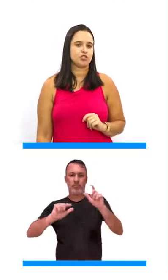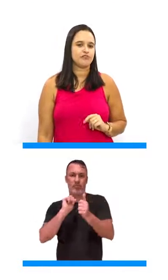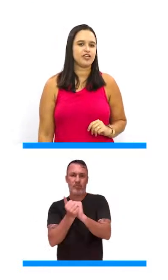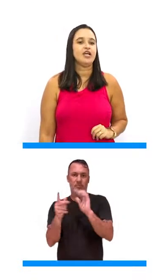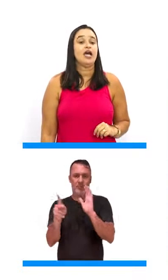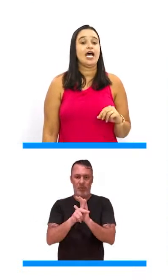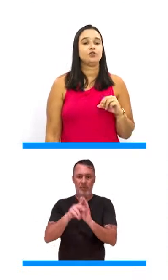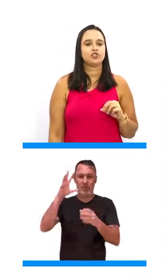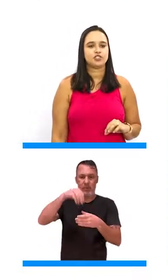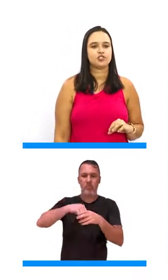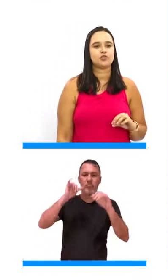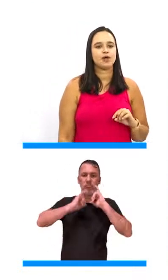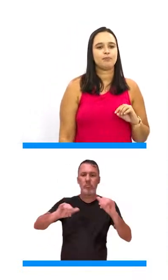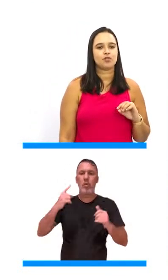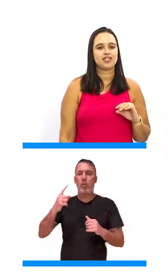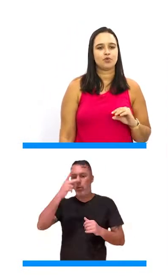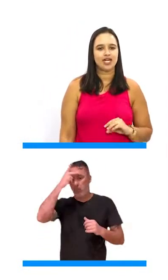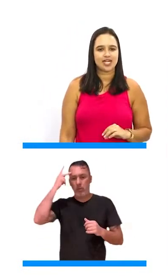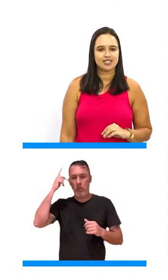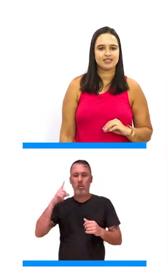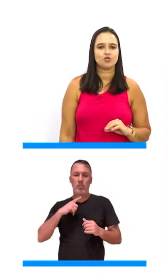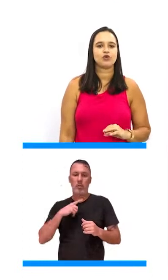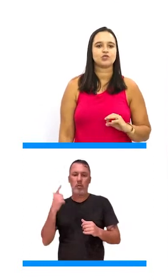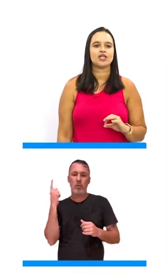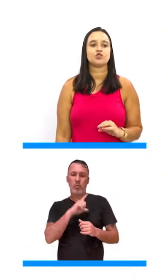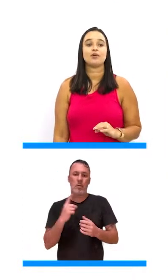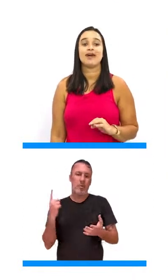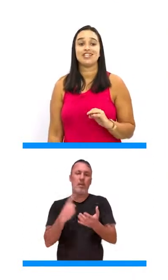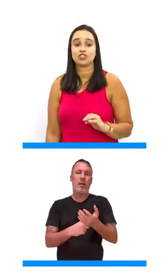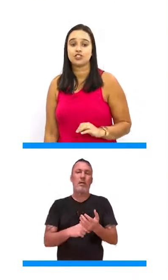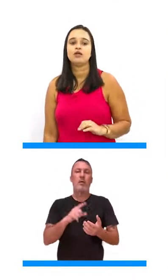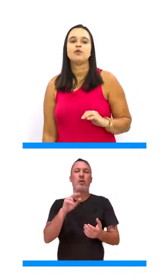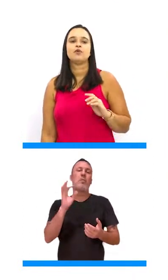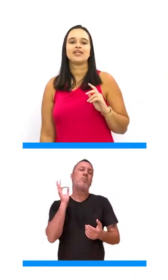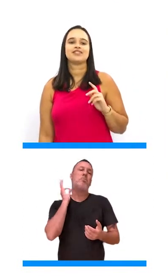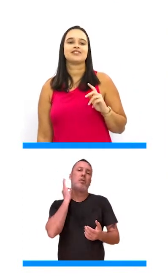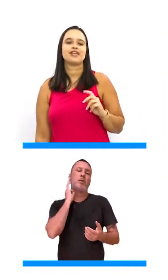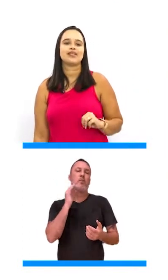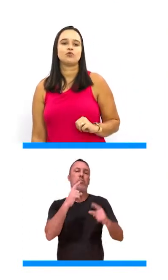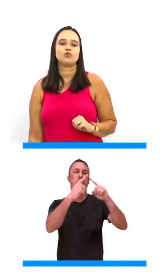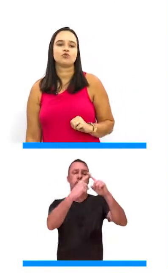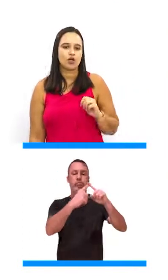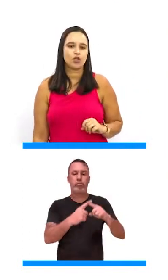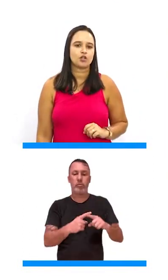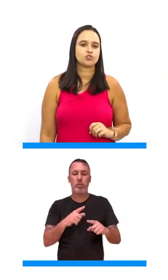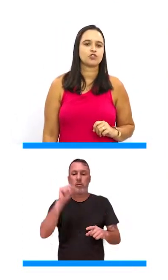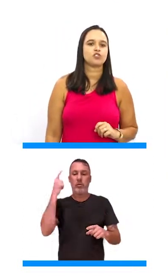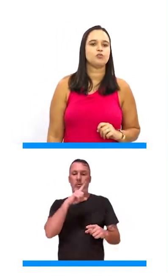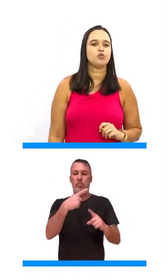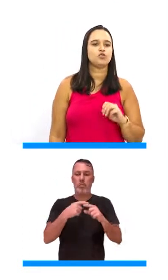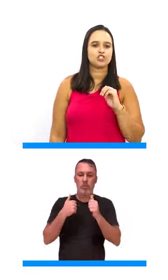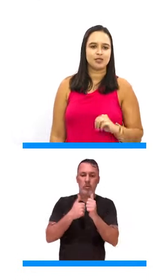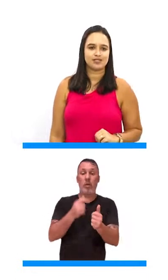emissora de TV a notícia de que um apostador inglês acertou o resultado de uma partida porque seguiu os prognósticos de